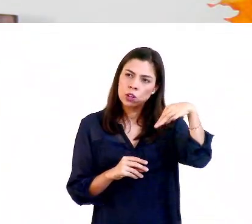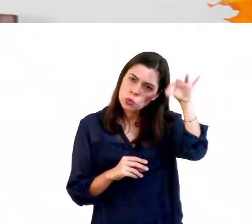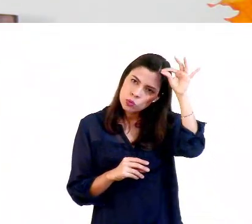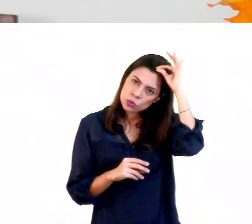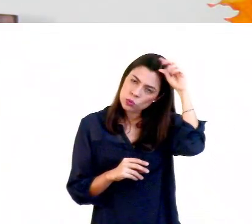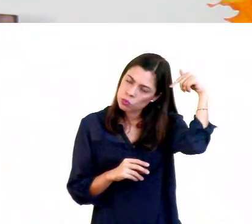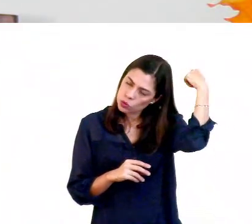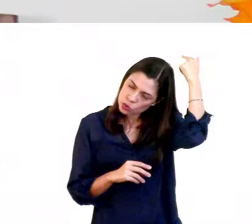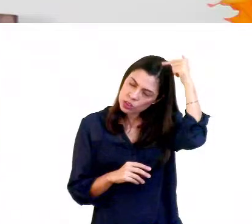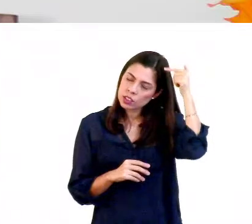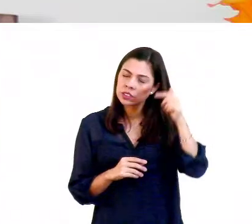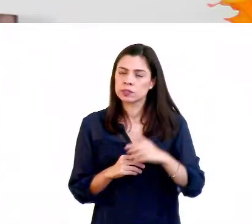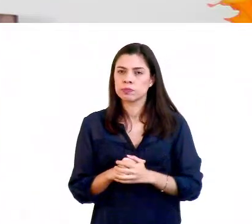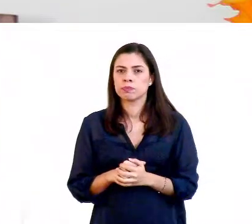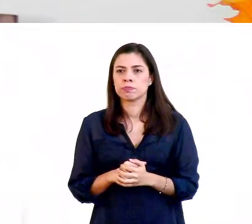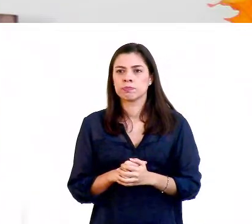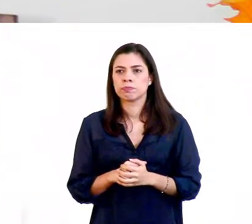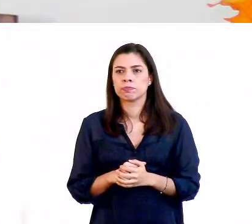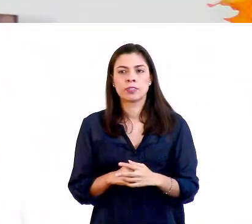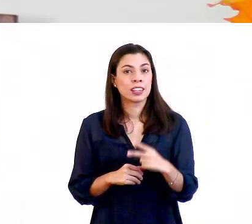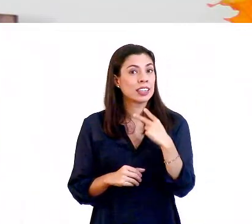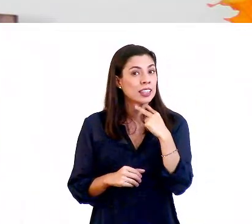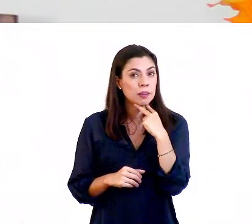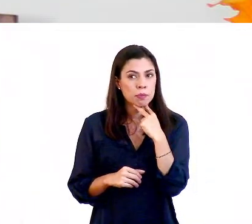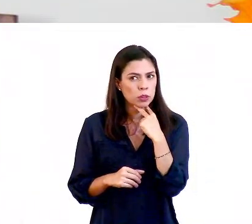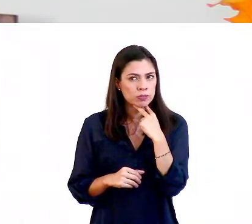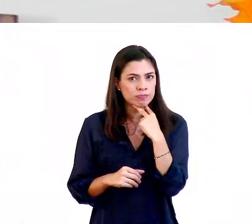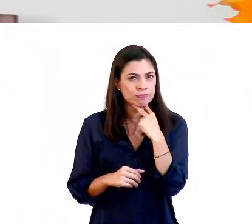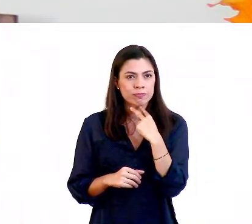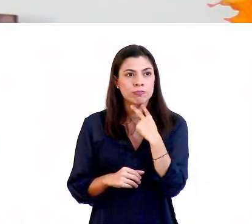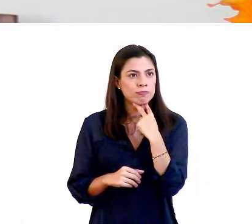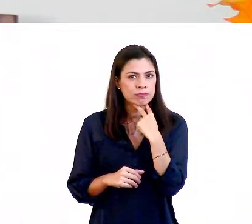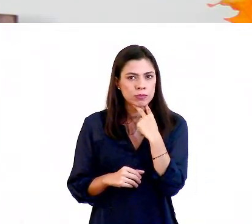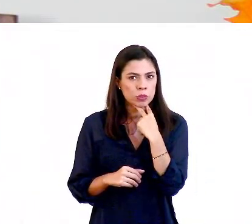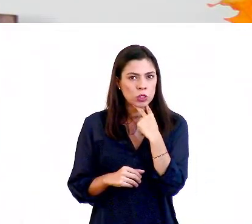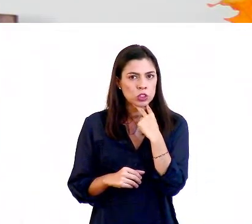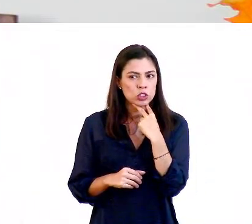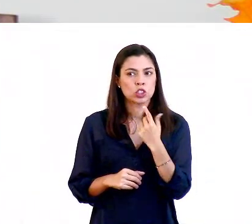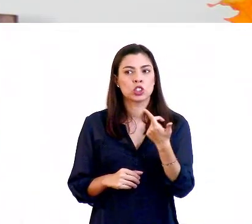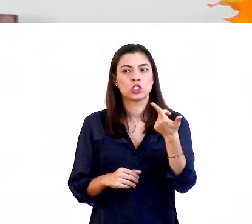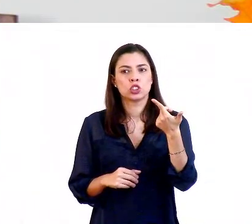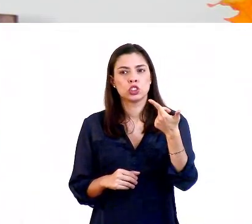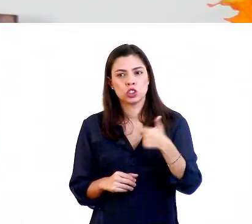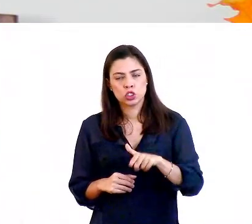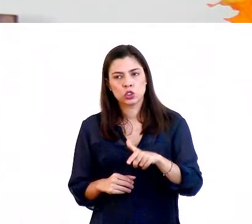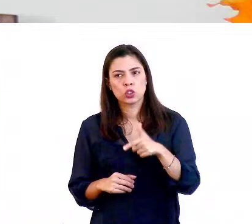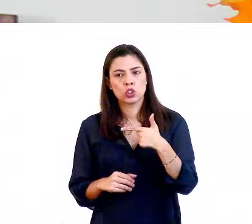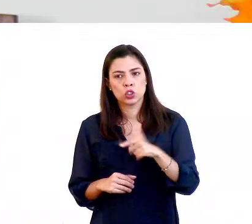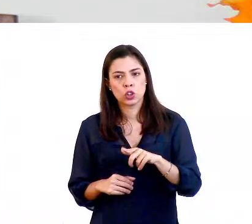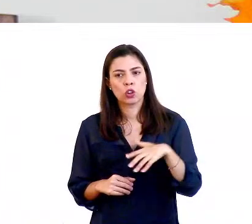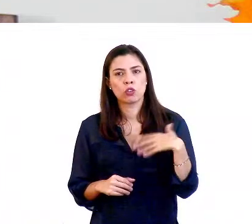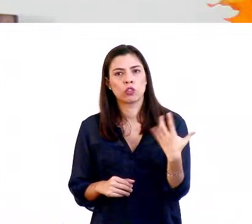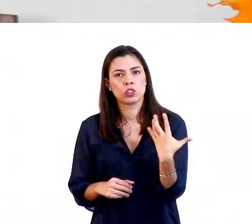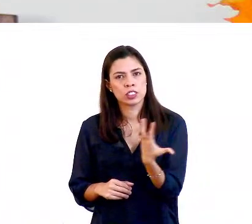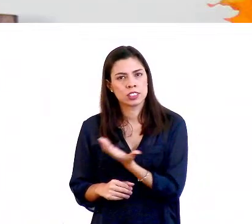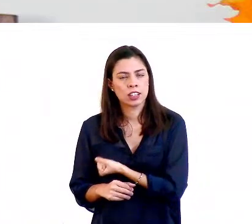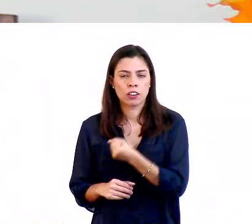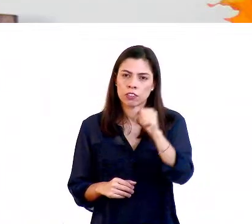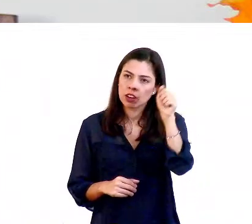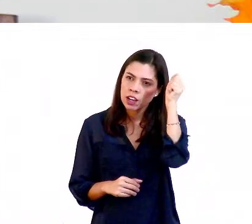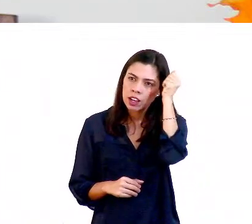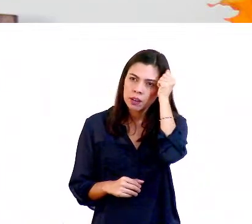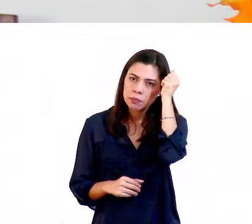e caíram. Sim, é impossível outra vez renová-los para